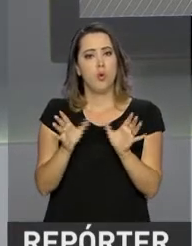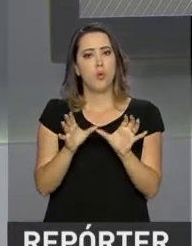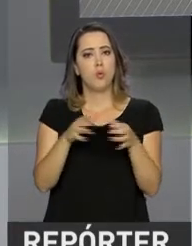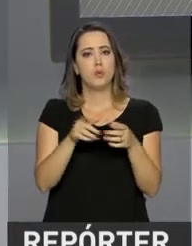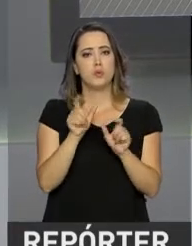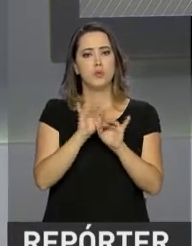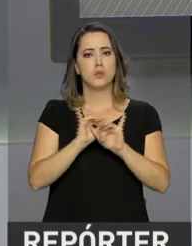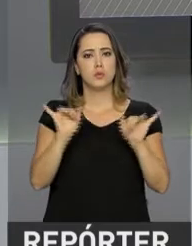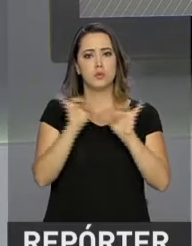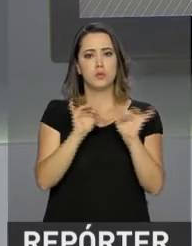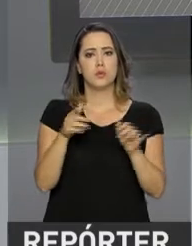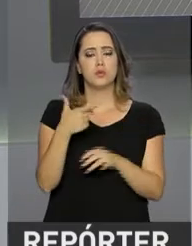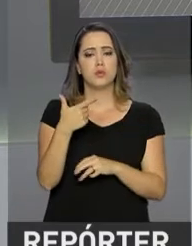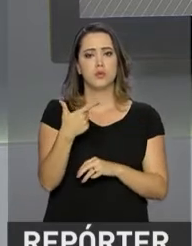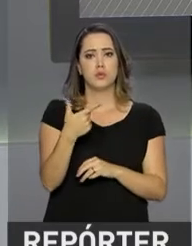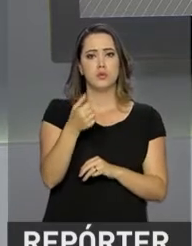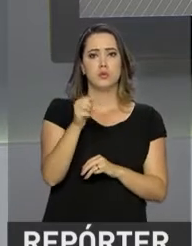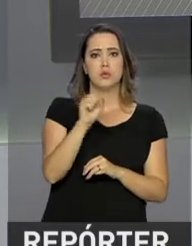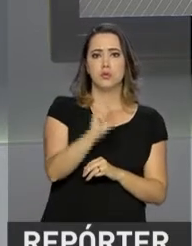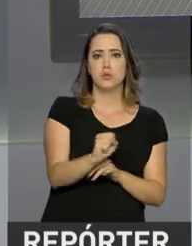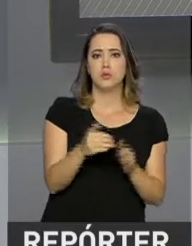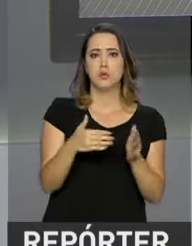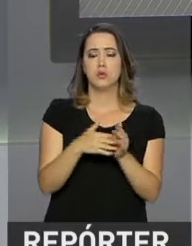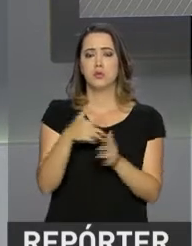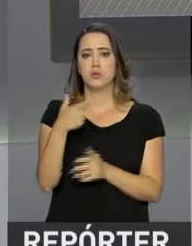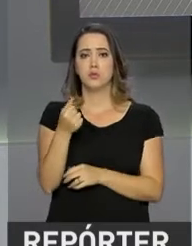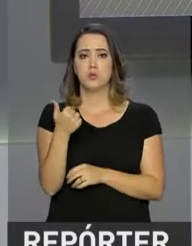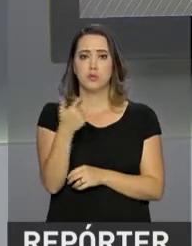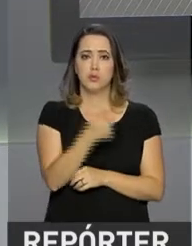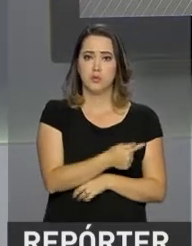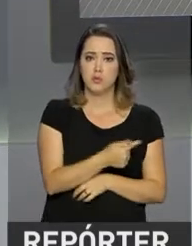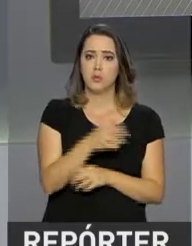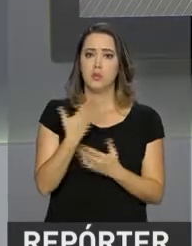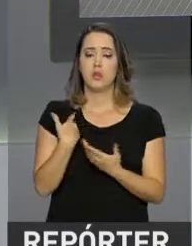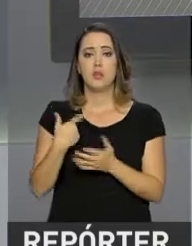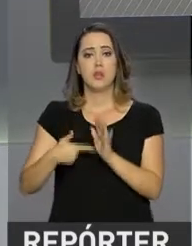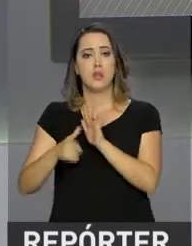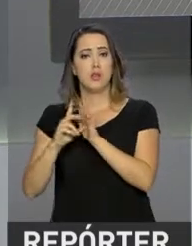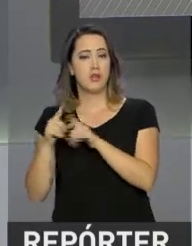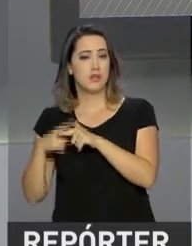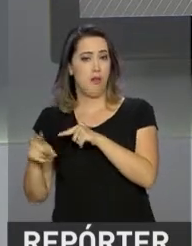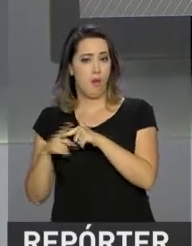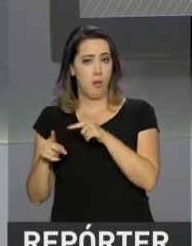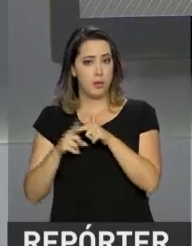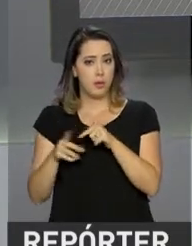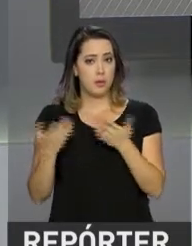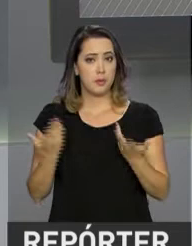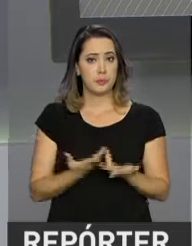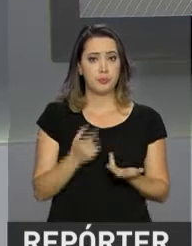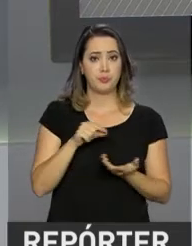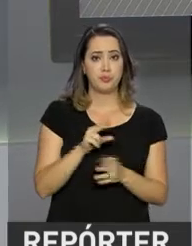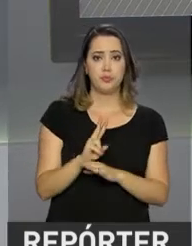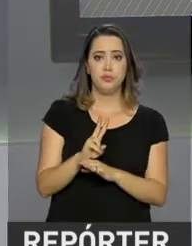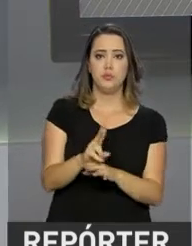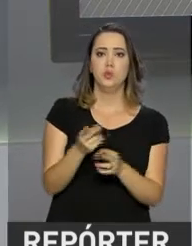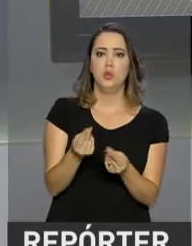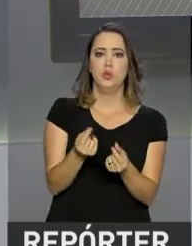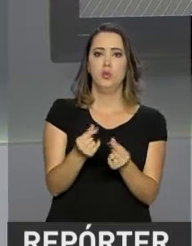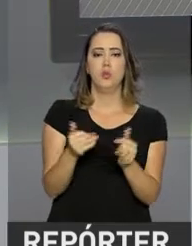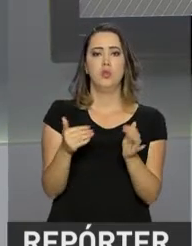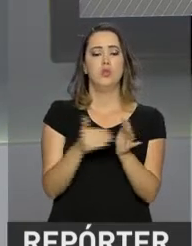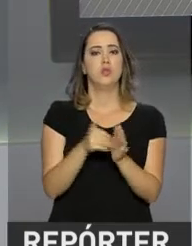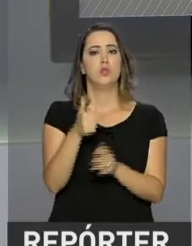contempla declarações referentes aos exercícios de 2008 a 2017 que deixarão a malha fina o crédito bancário